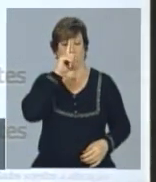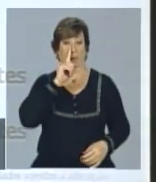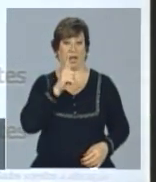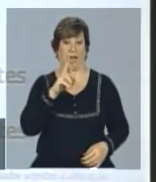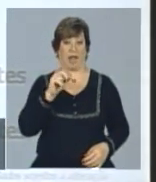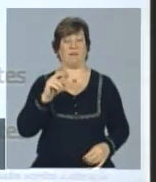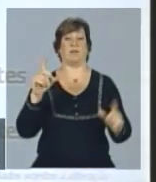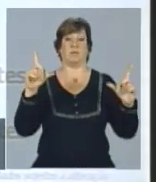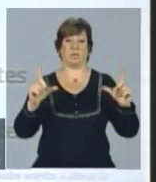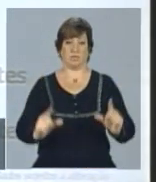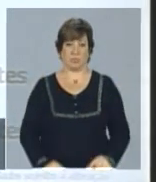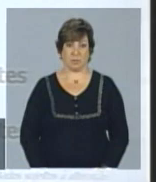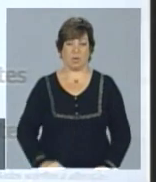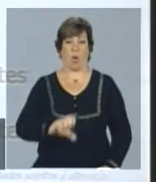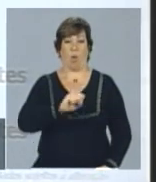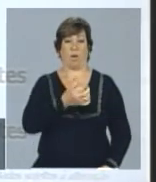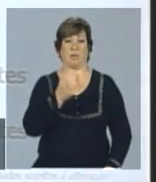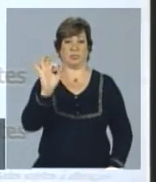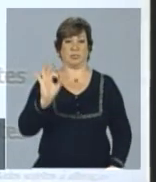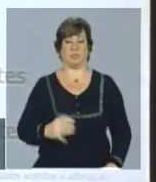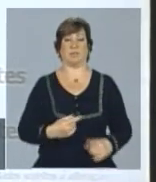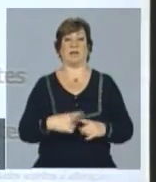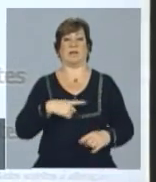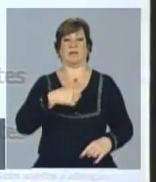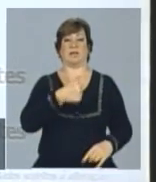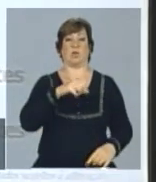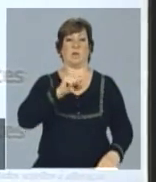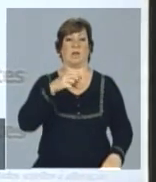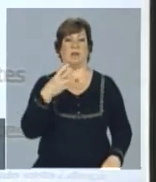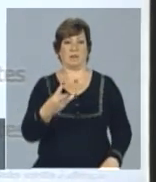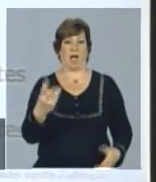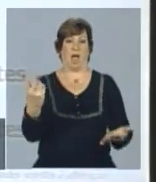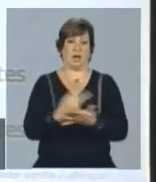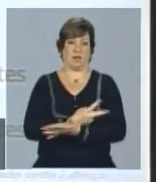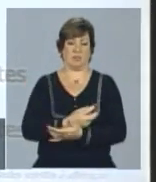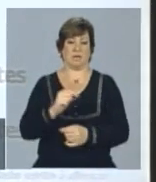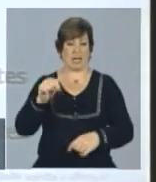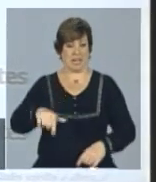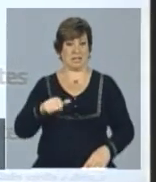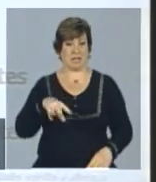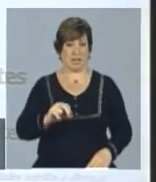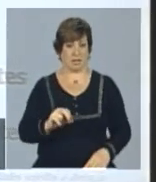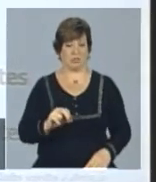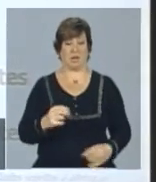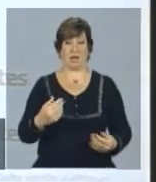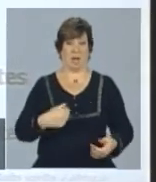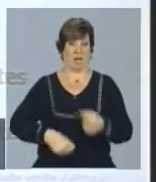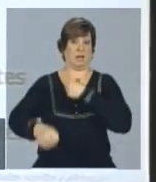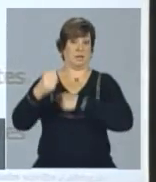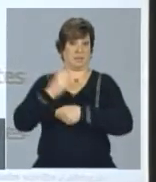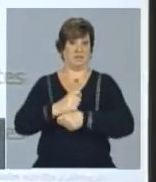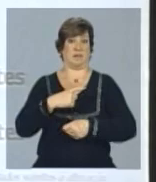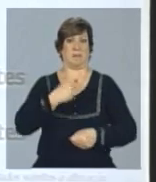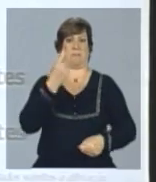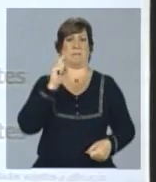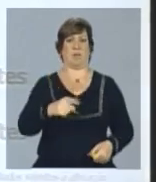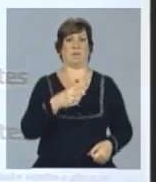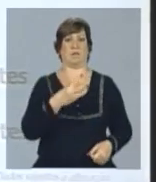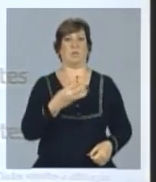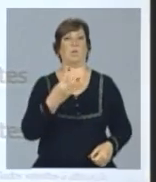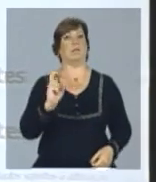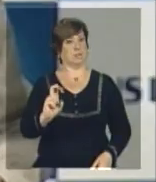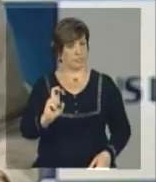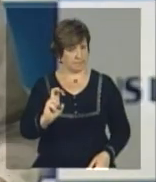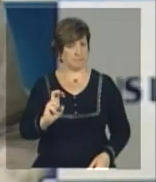é maior, é de 86%, tivemos 183 casos nesse período desse ano, contra 1.345 no ano